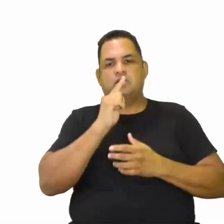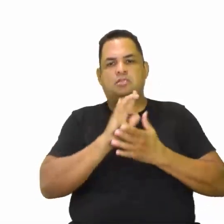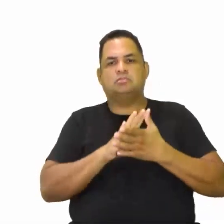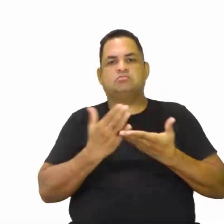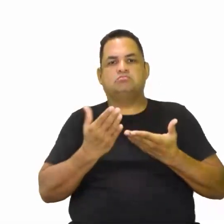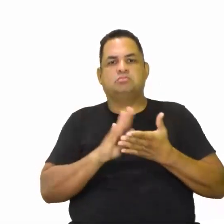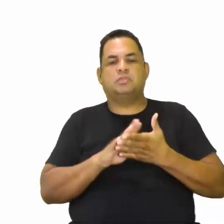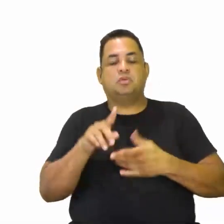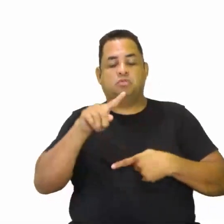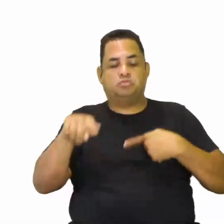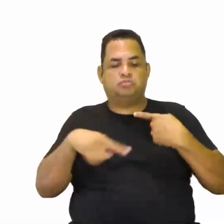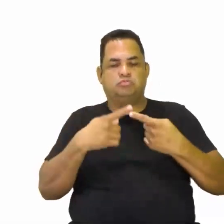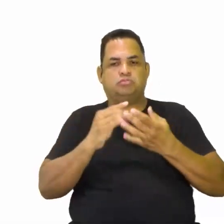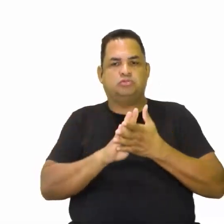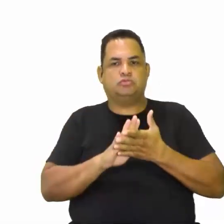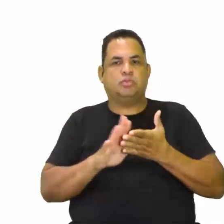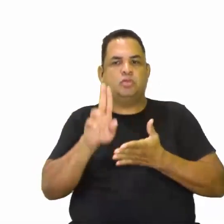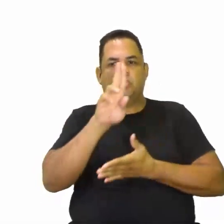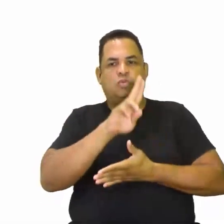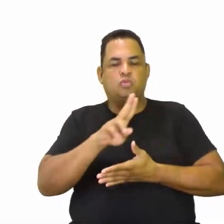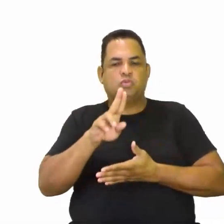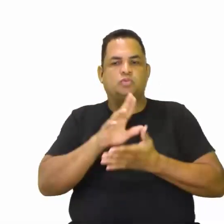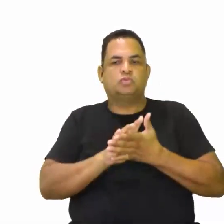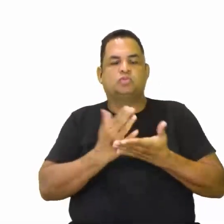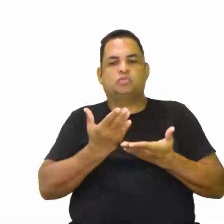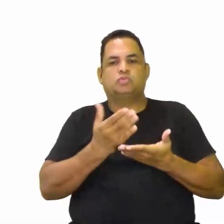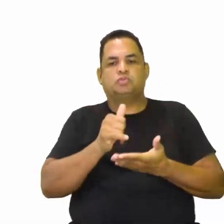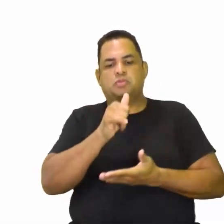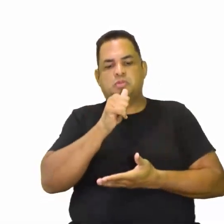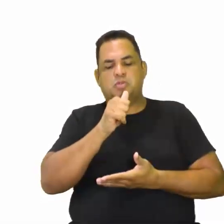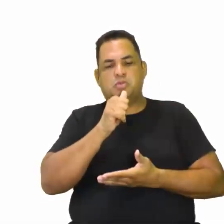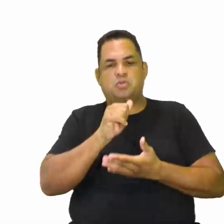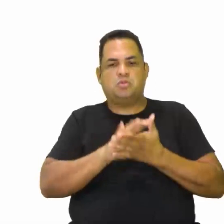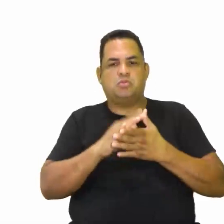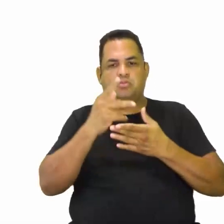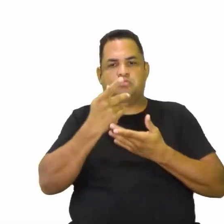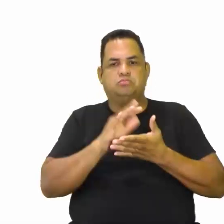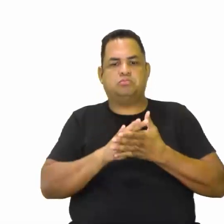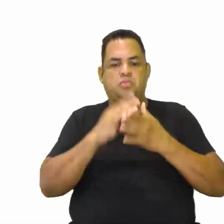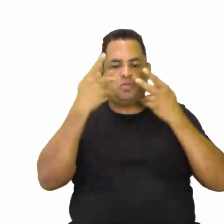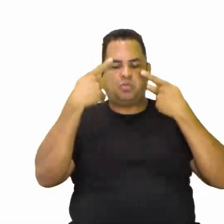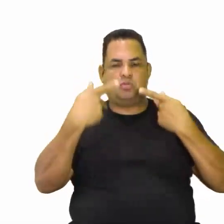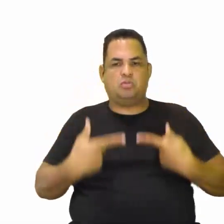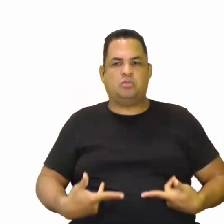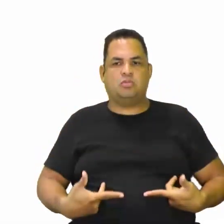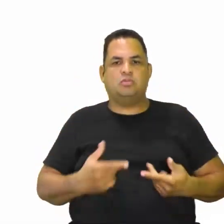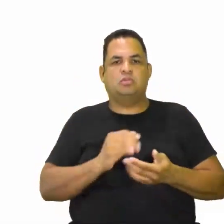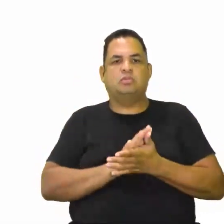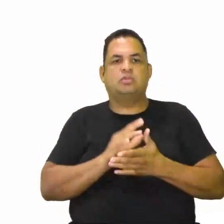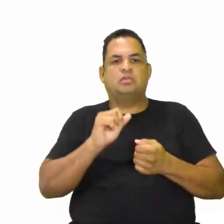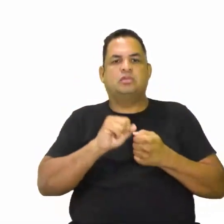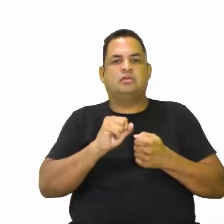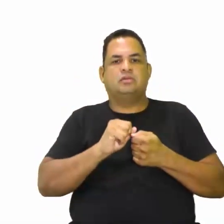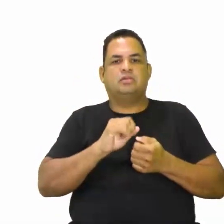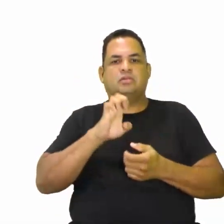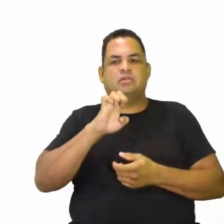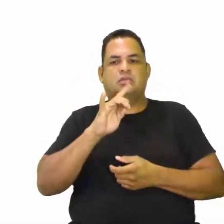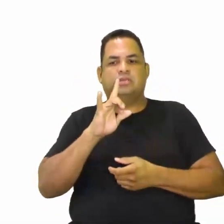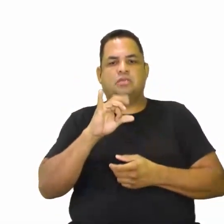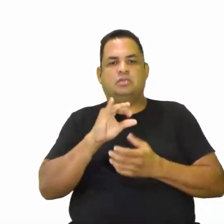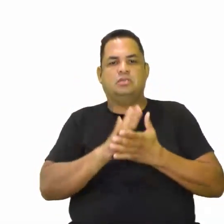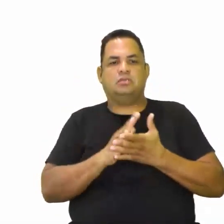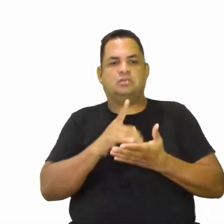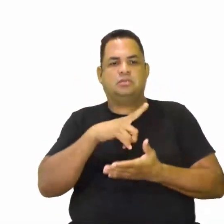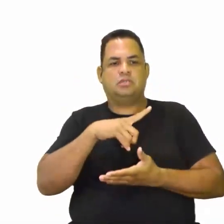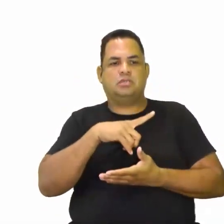consumo humano, que é feito por extrações de tratamento de água, olha só, a ETA. Para isso, nós temos aqui a